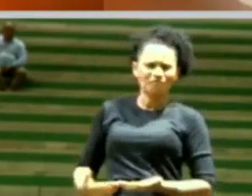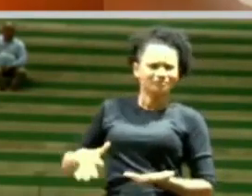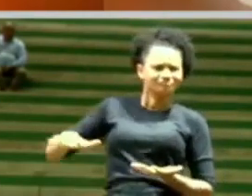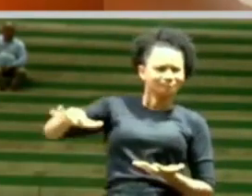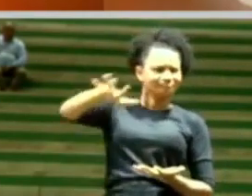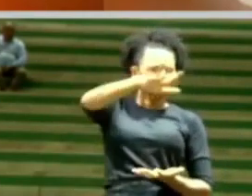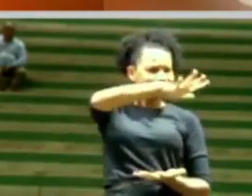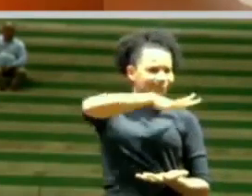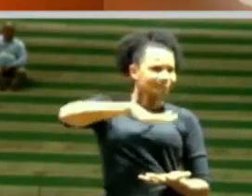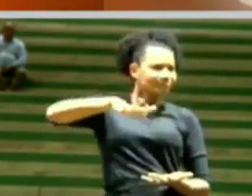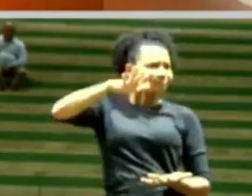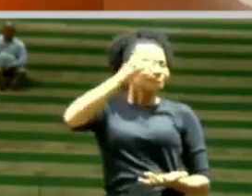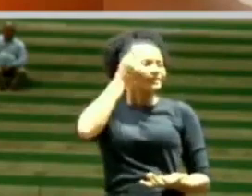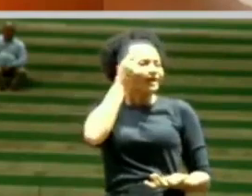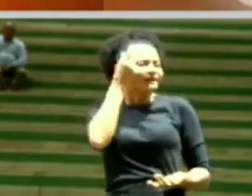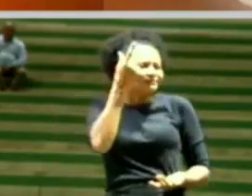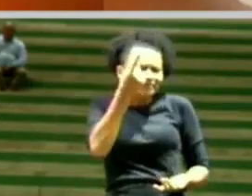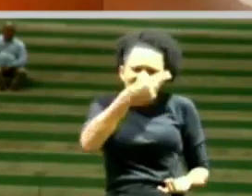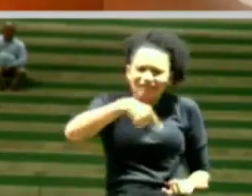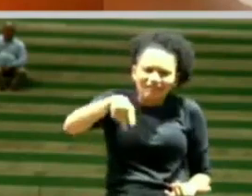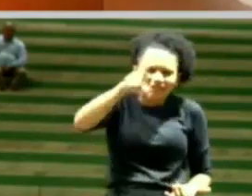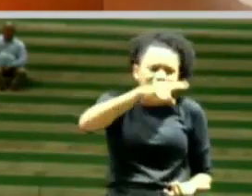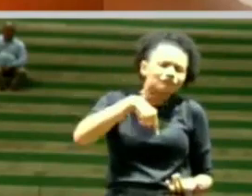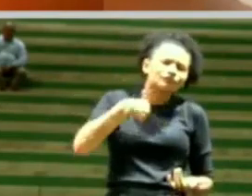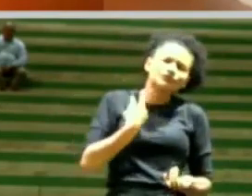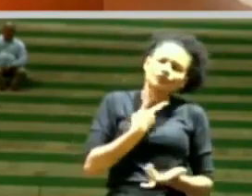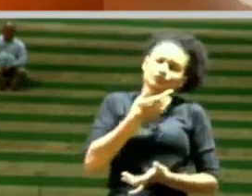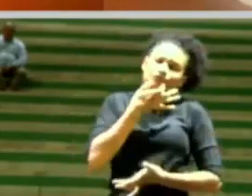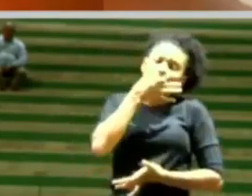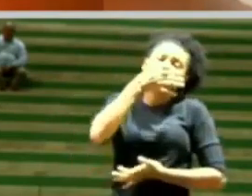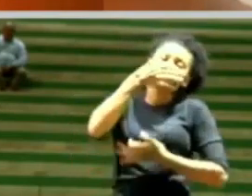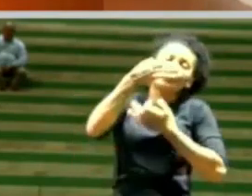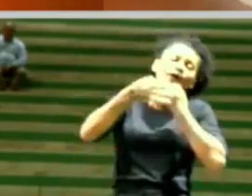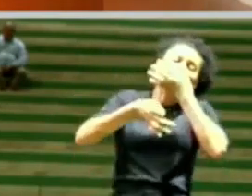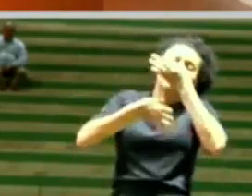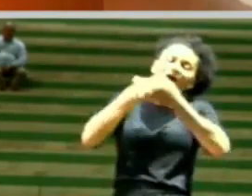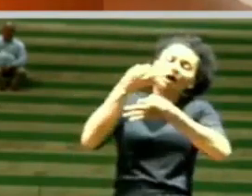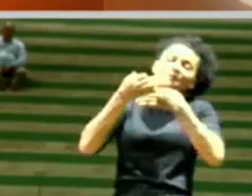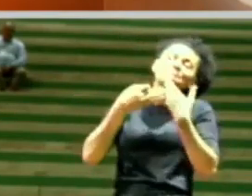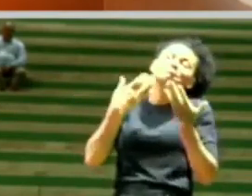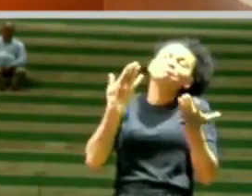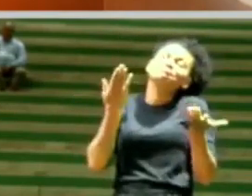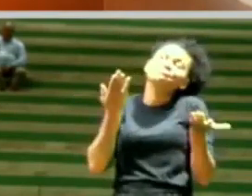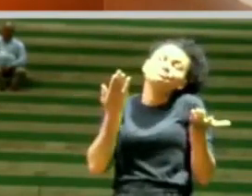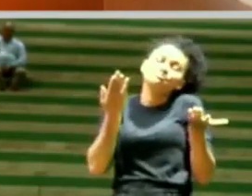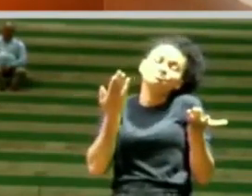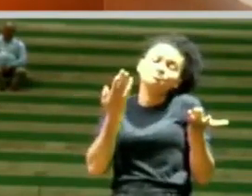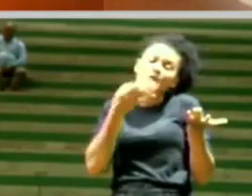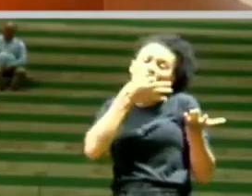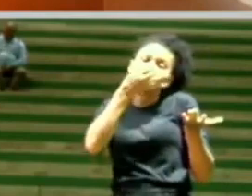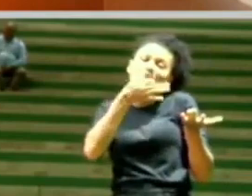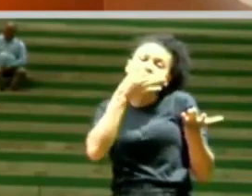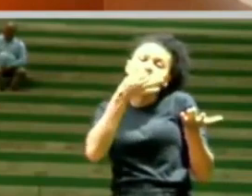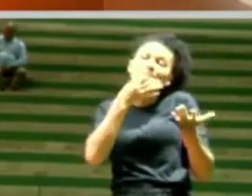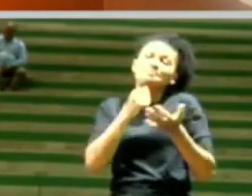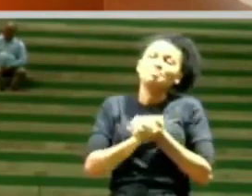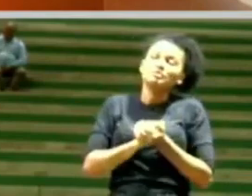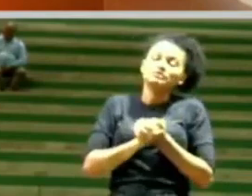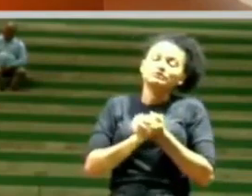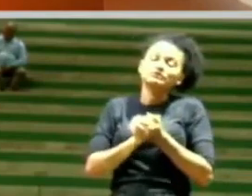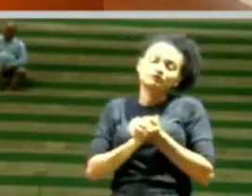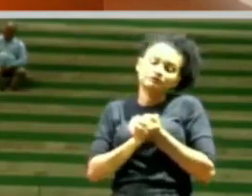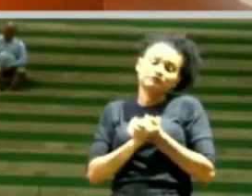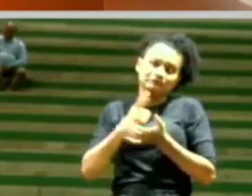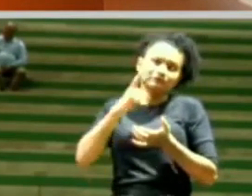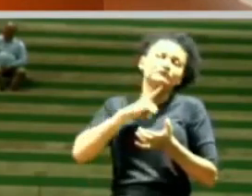governantes no geral? Você classificaria a realidade nacional como ausente de